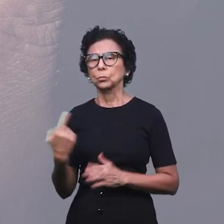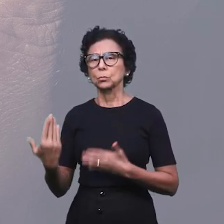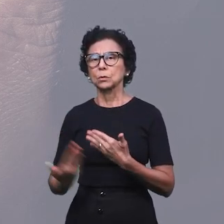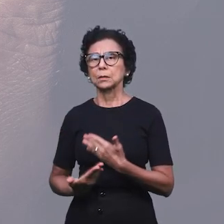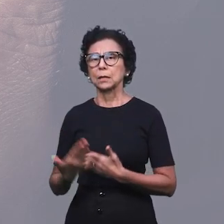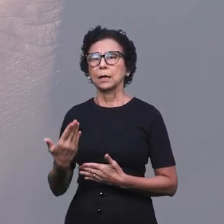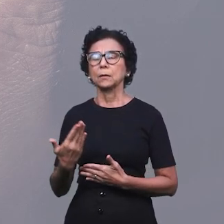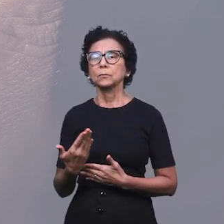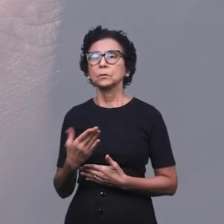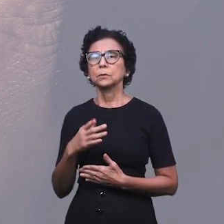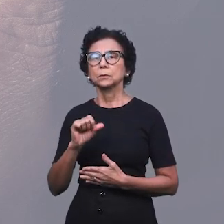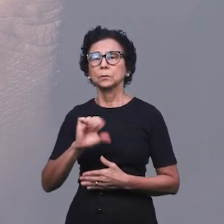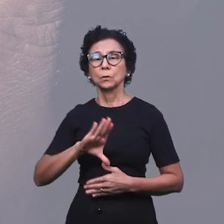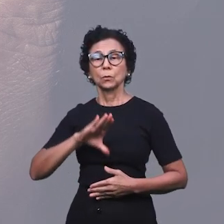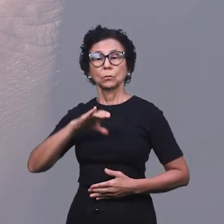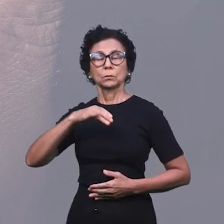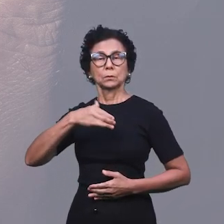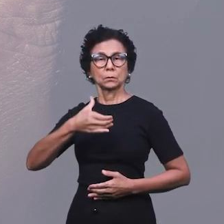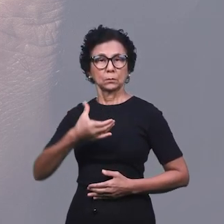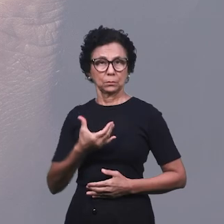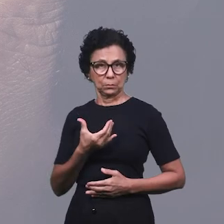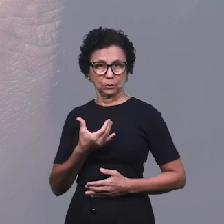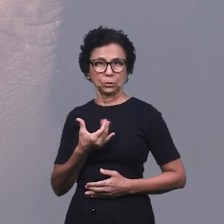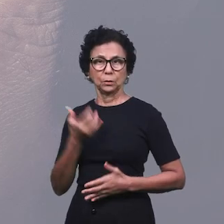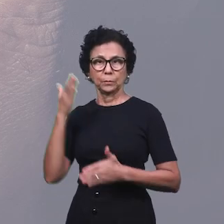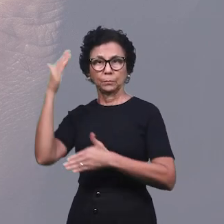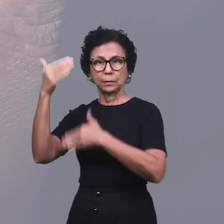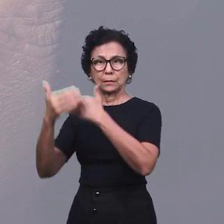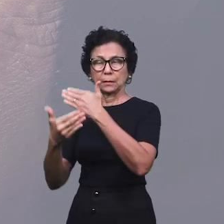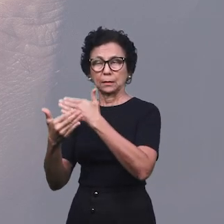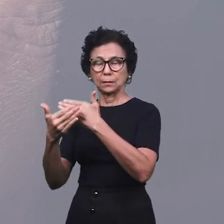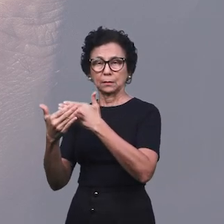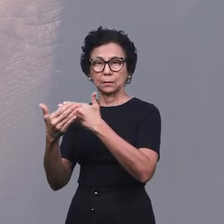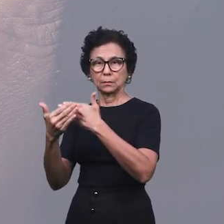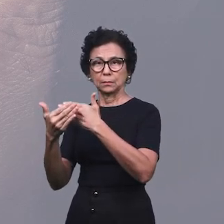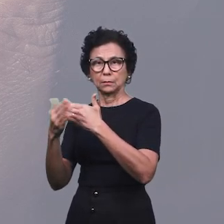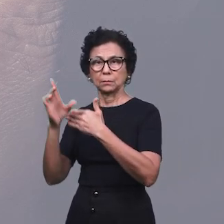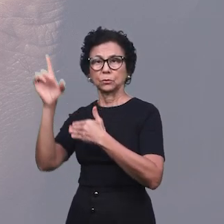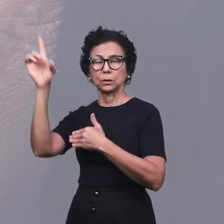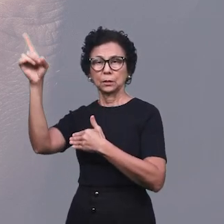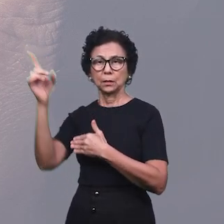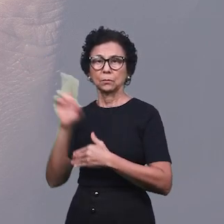sangue de Jesus, pelo novo e vivo caminho, que ele